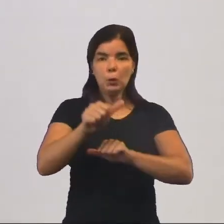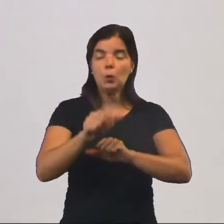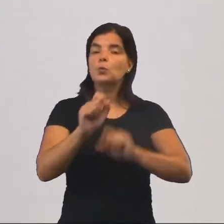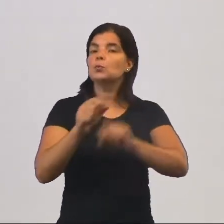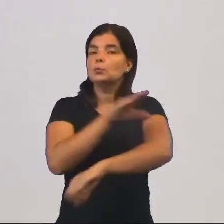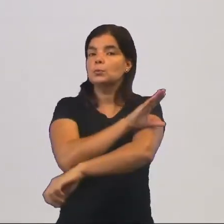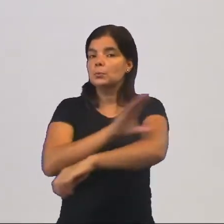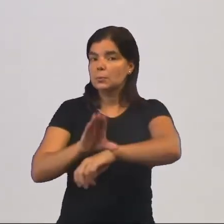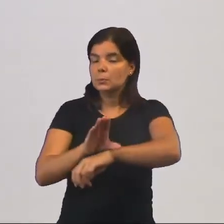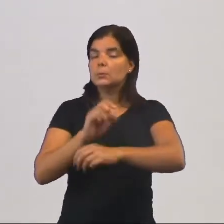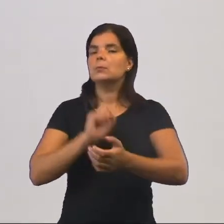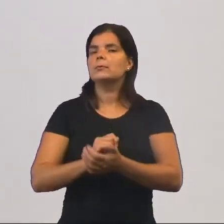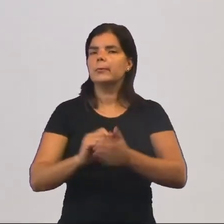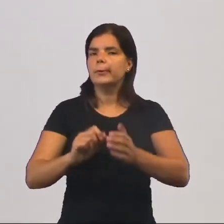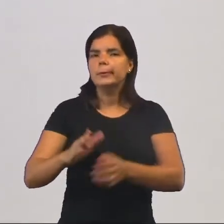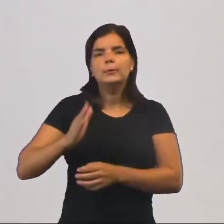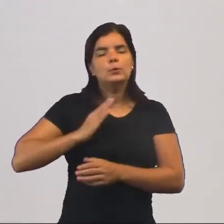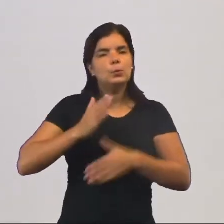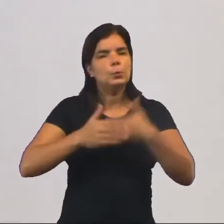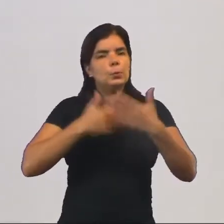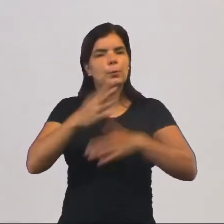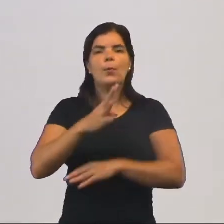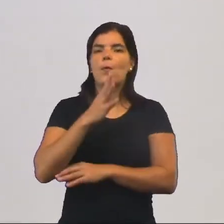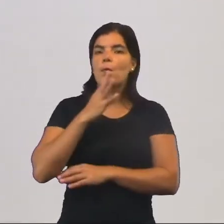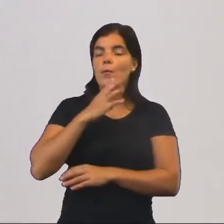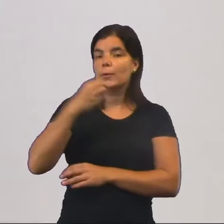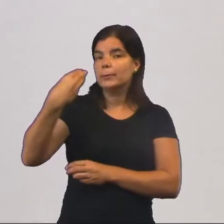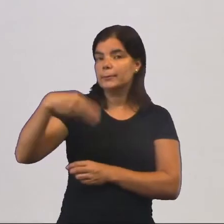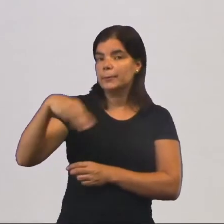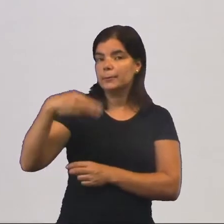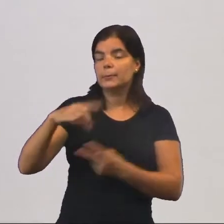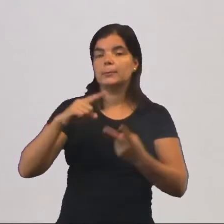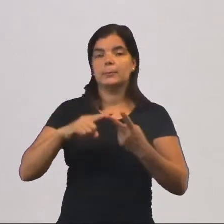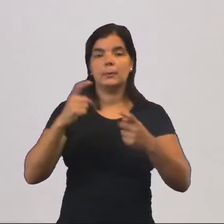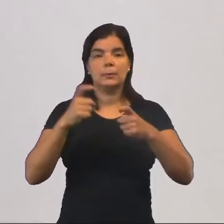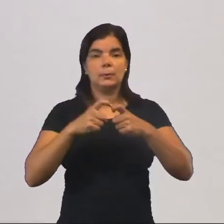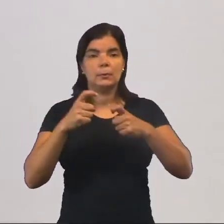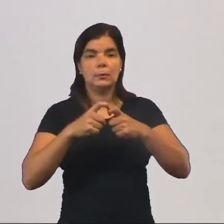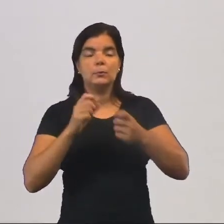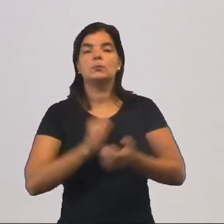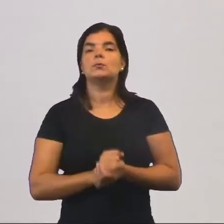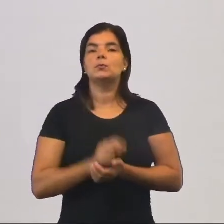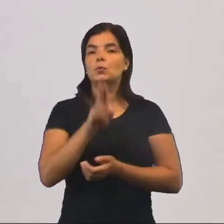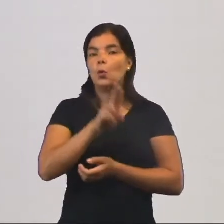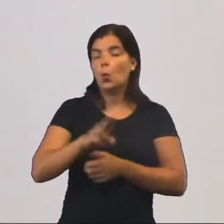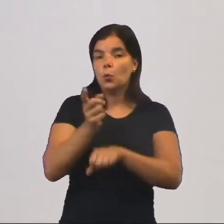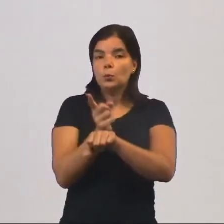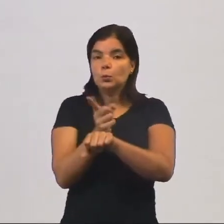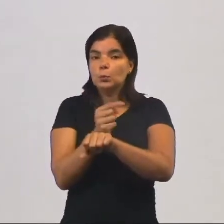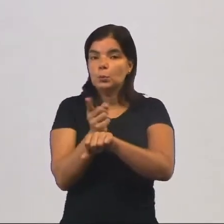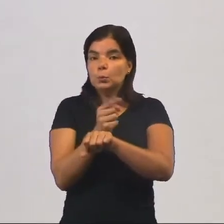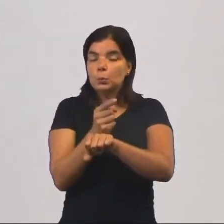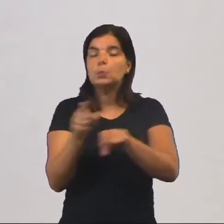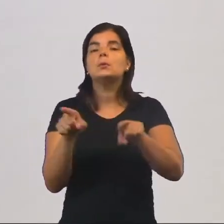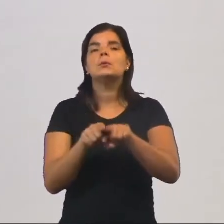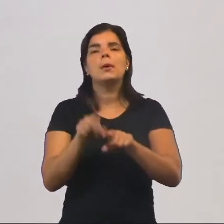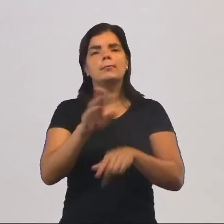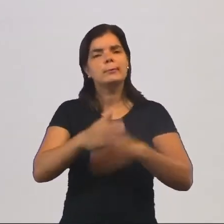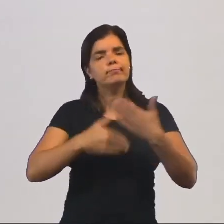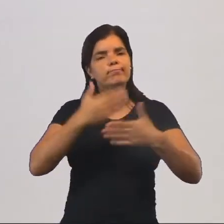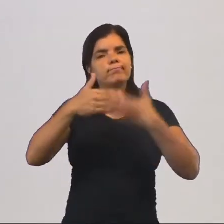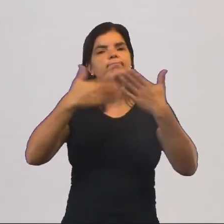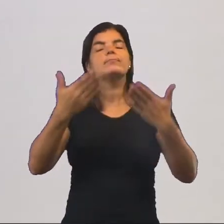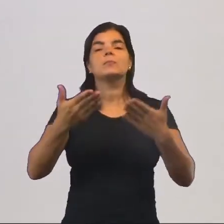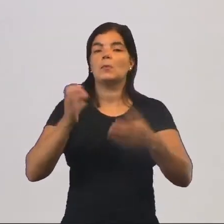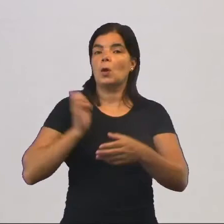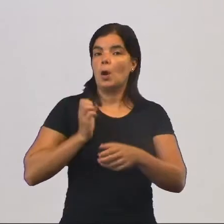cultura, foi enriquecendo como conhecimento na matemática, na medicina, o uso da bússola, então tudo isso foi